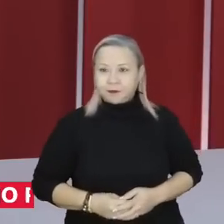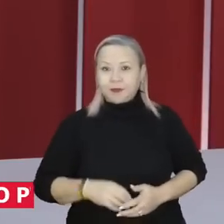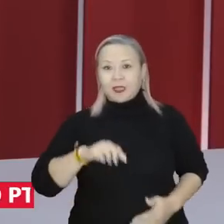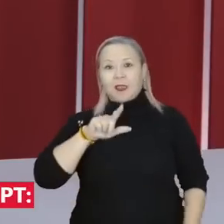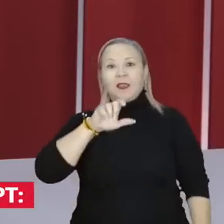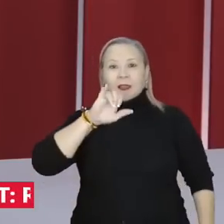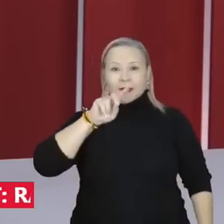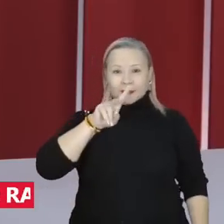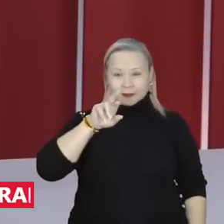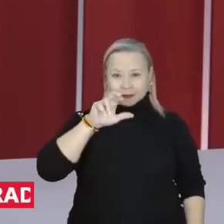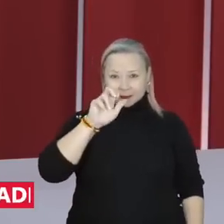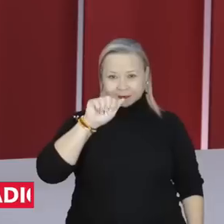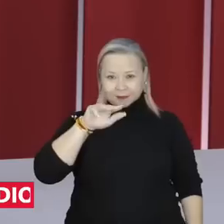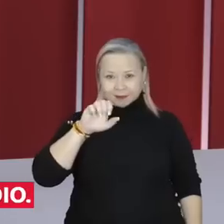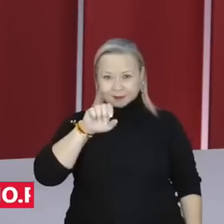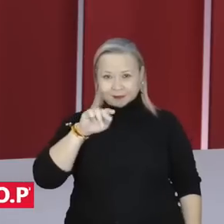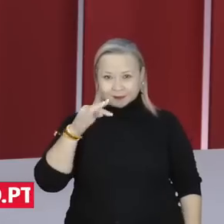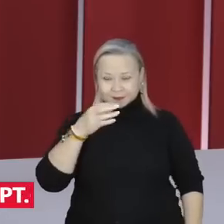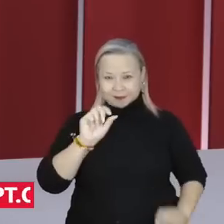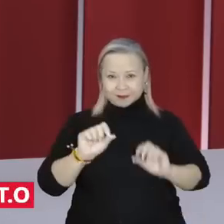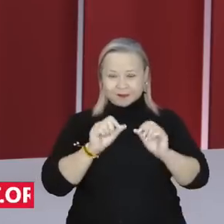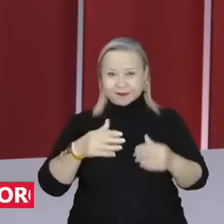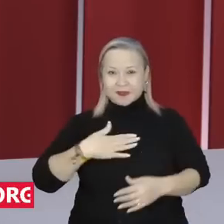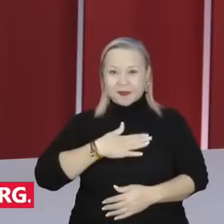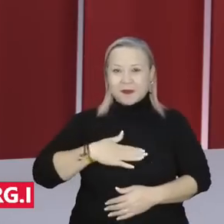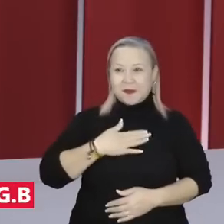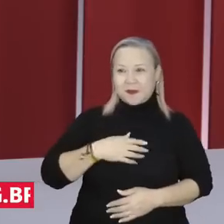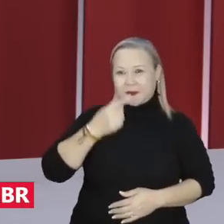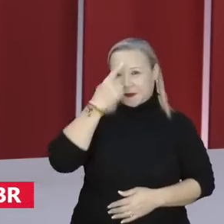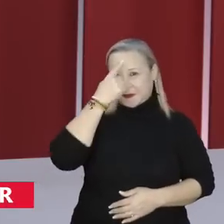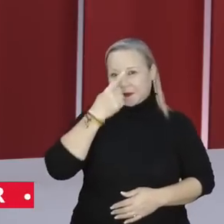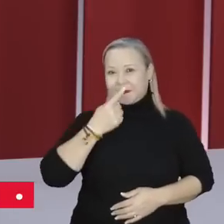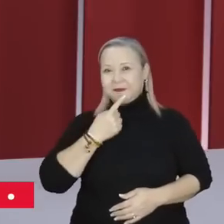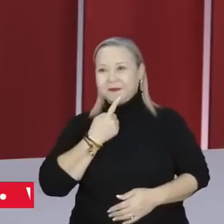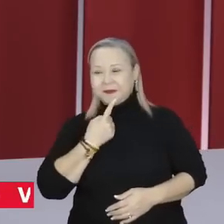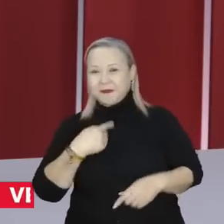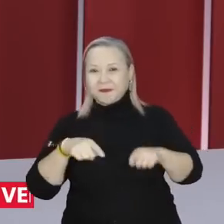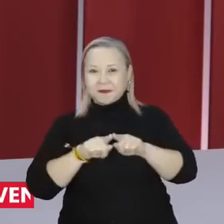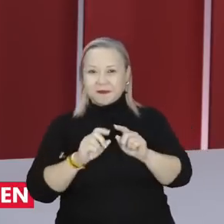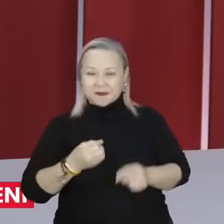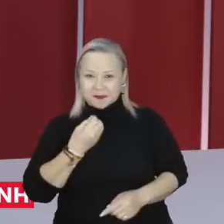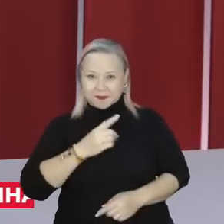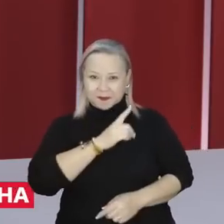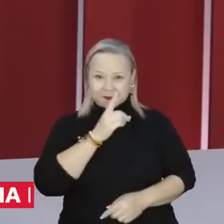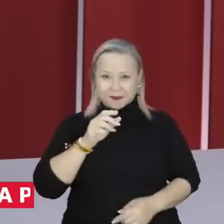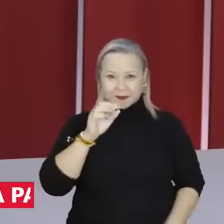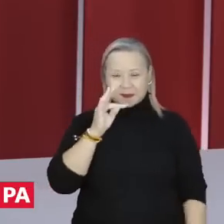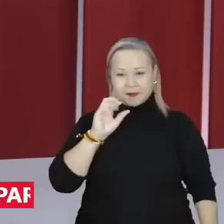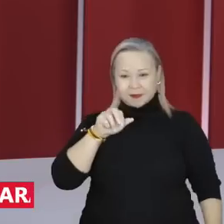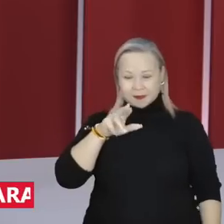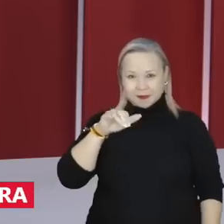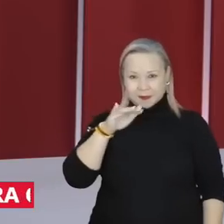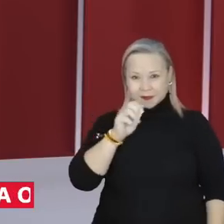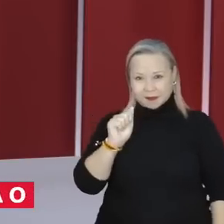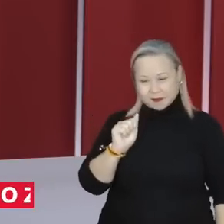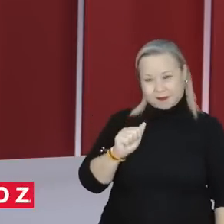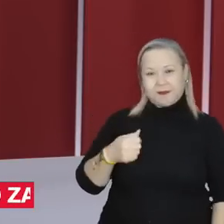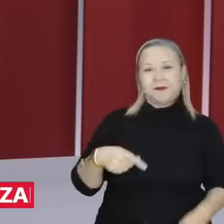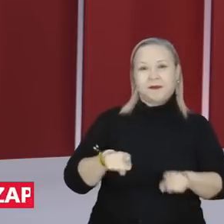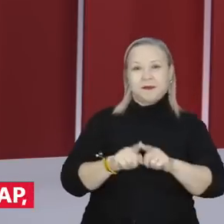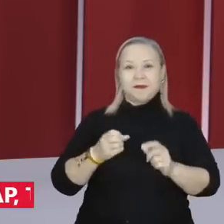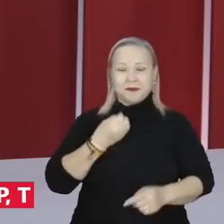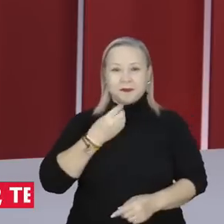Livramento, adoro esse perfil aqui. Livramento também dá bom dia. Tônia Oliveira, Sidney Nunes,